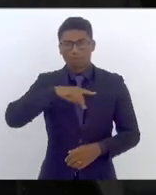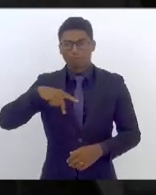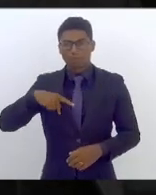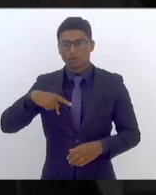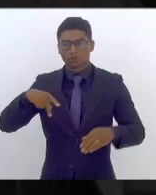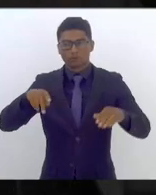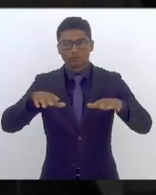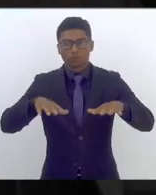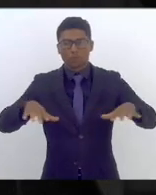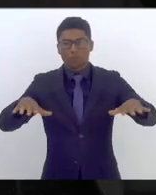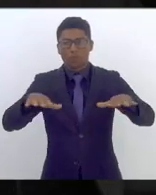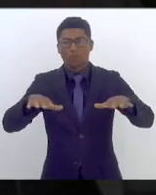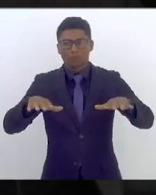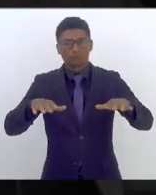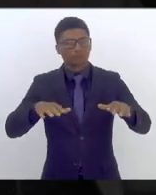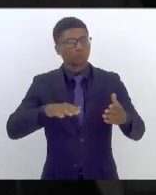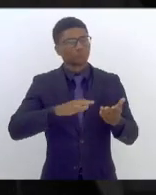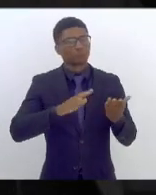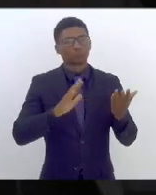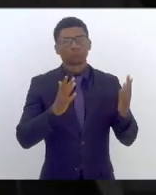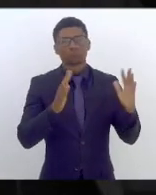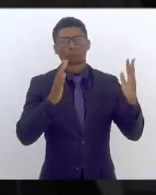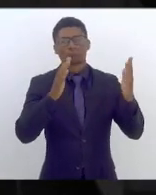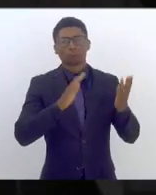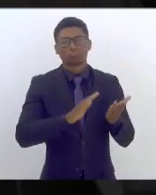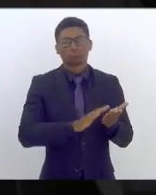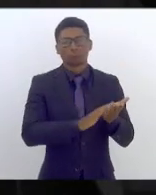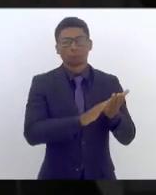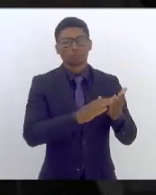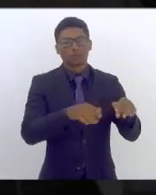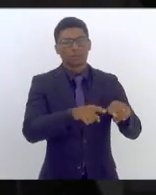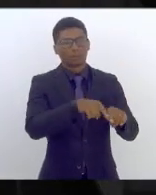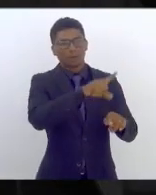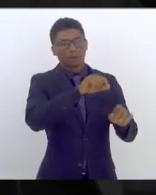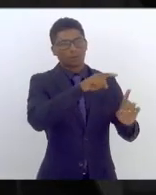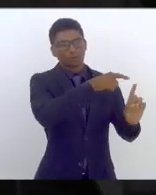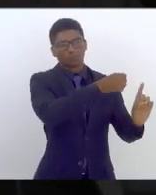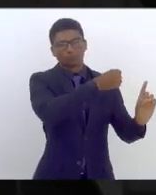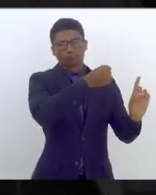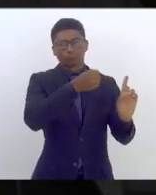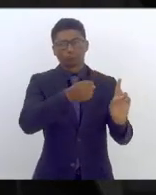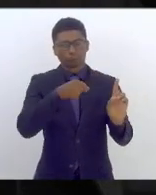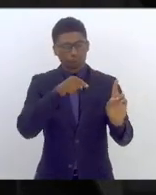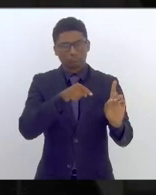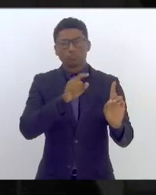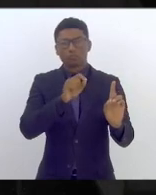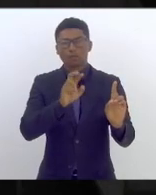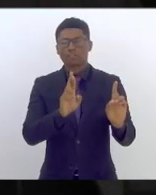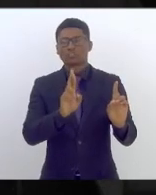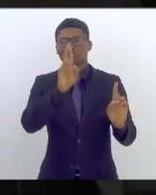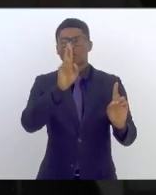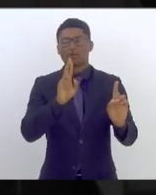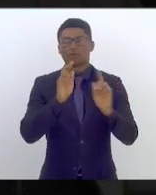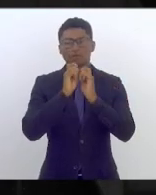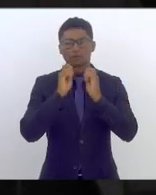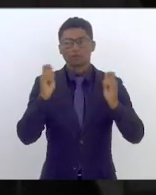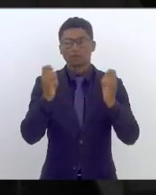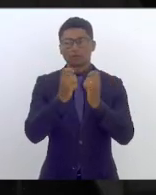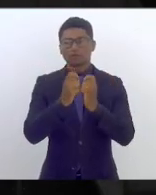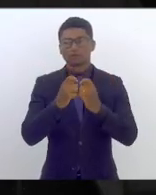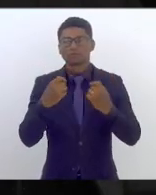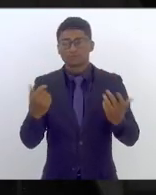por seus membros para chefiar a associação já seria júbilo